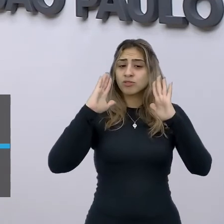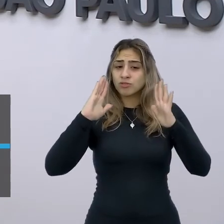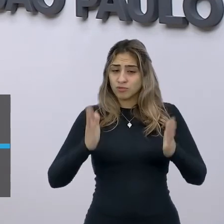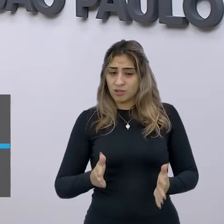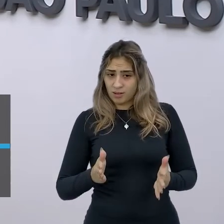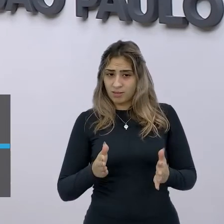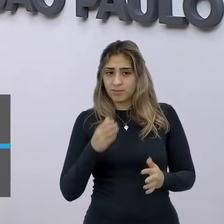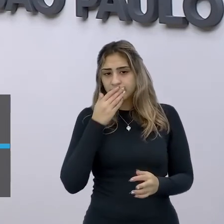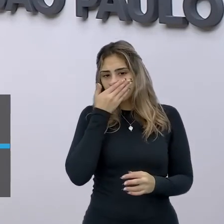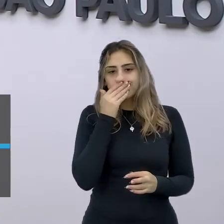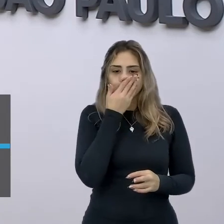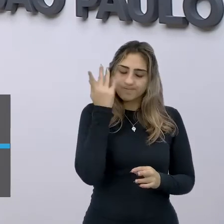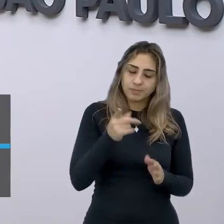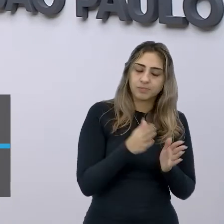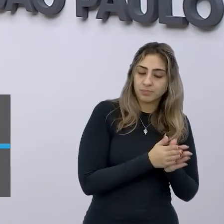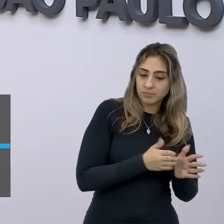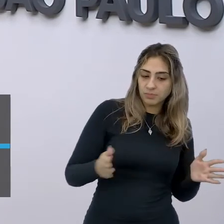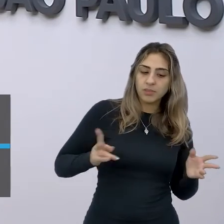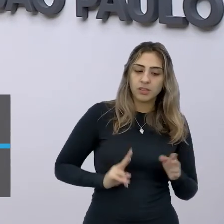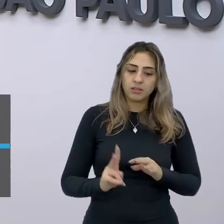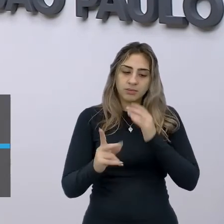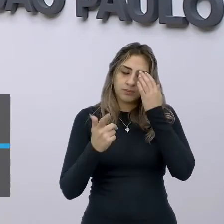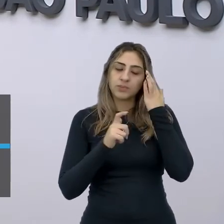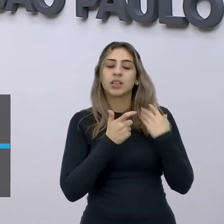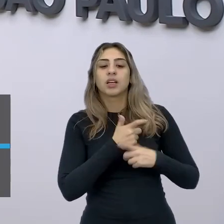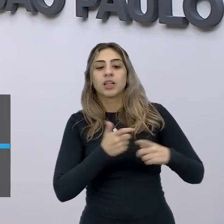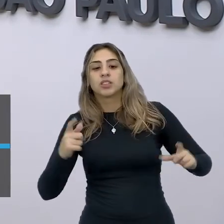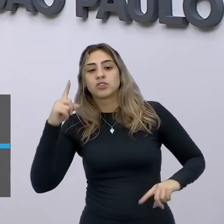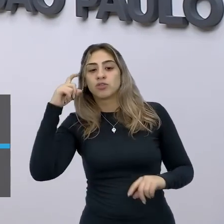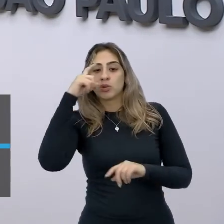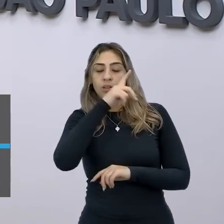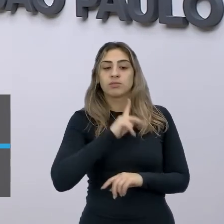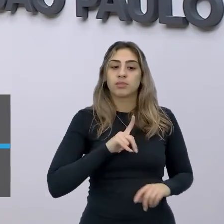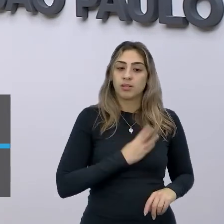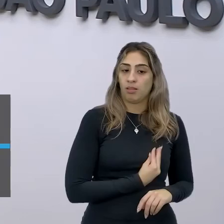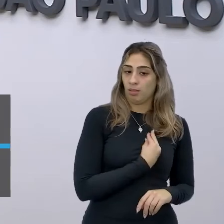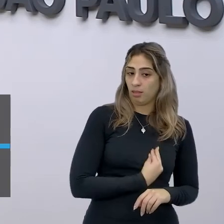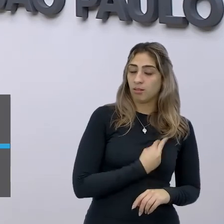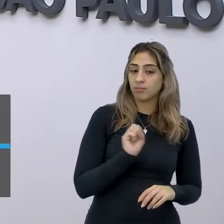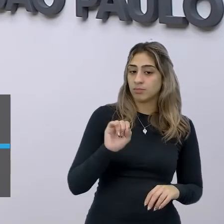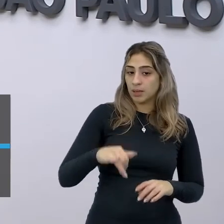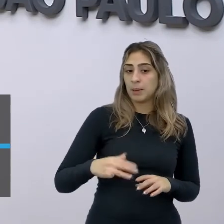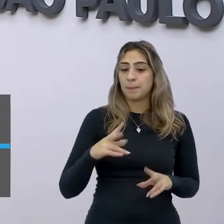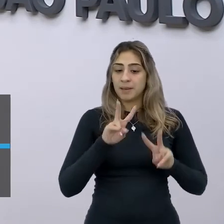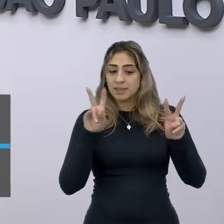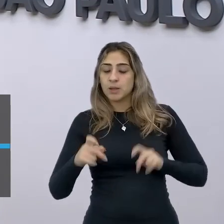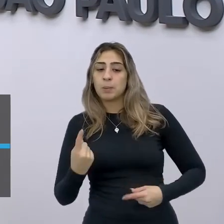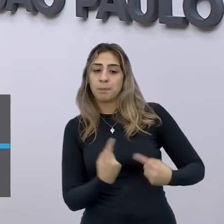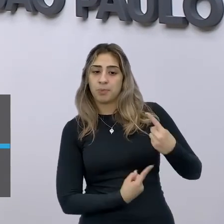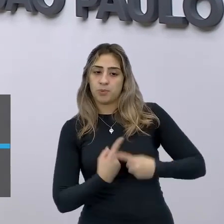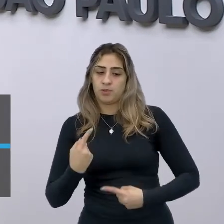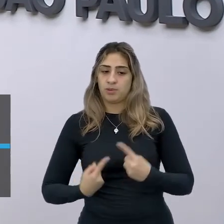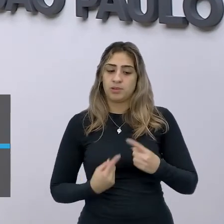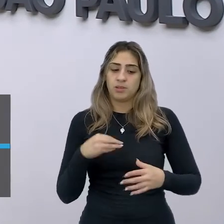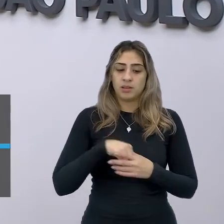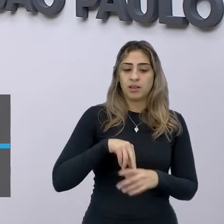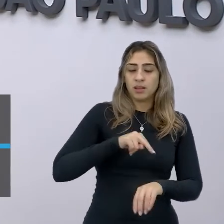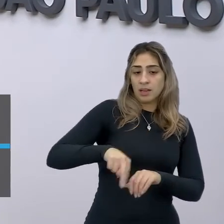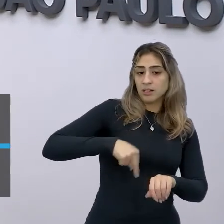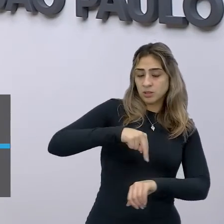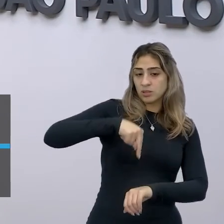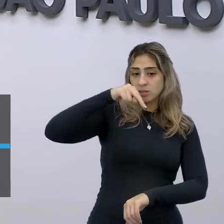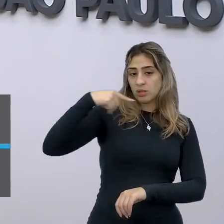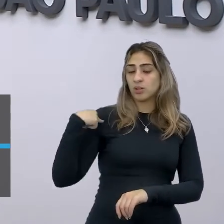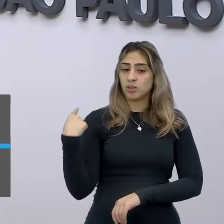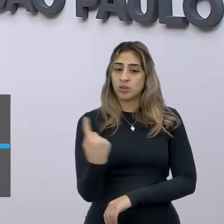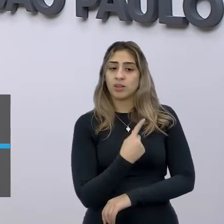eles passaram e passam ainda por grandes dificuldades que têm a ver com essa questão política da nacionalidade,